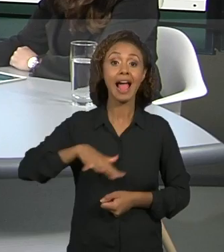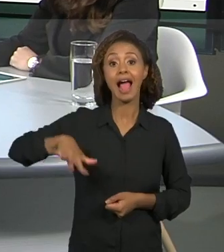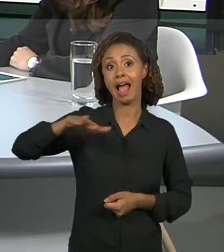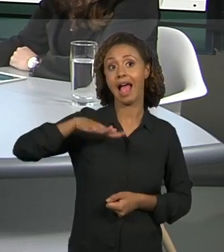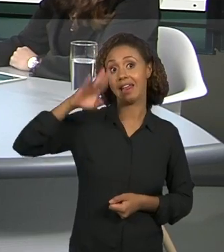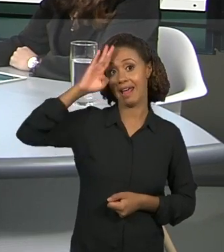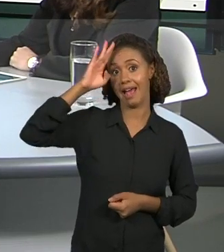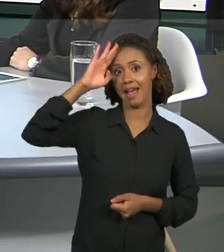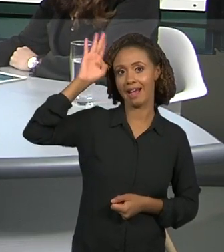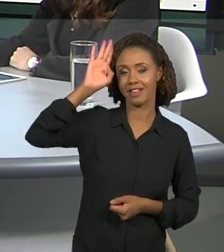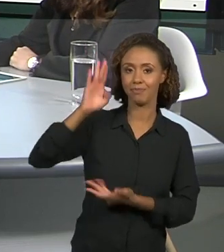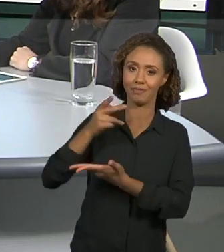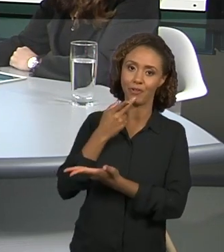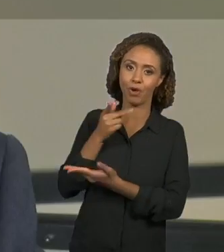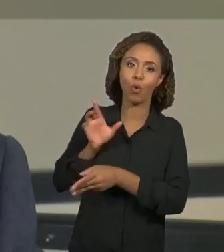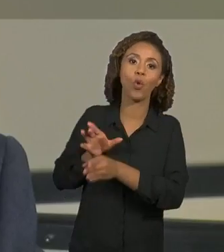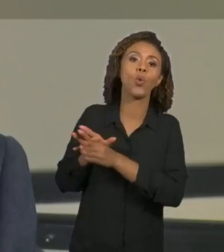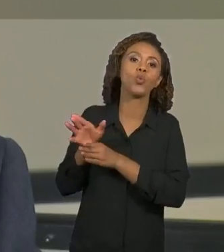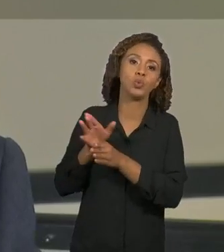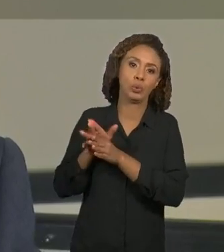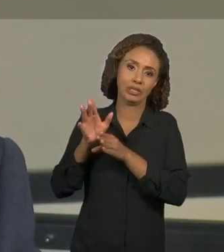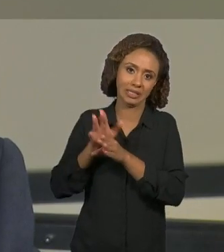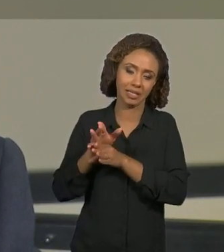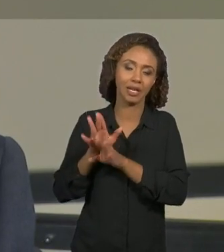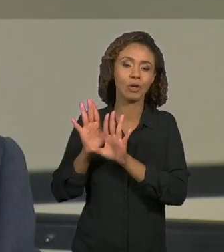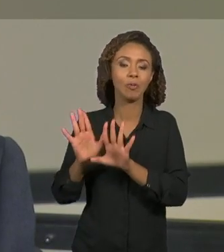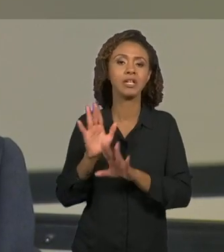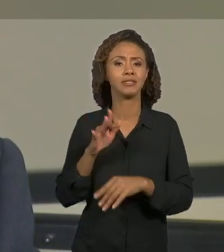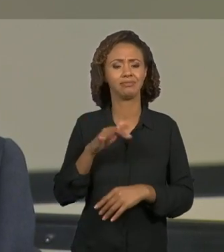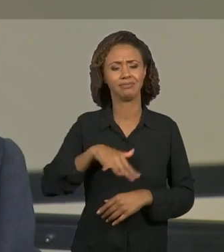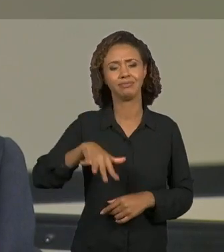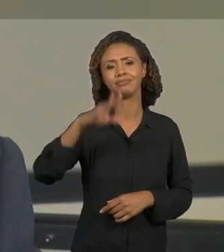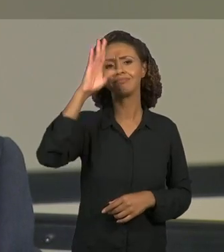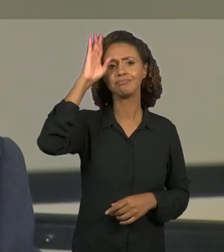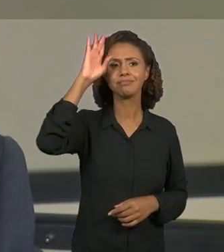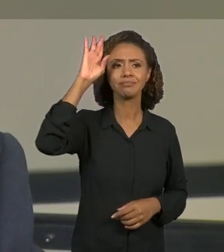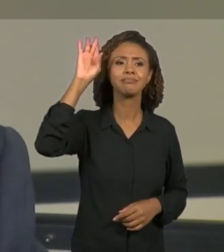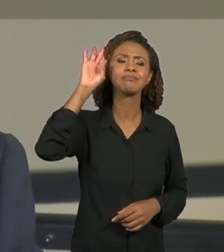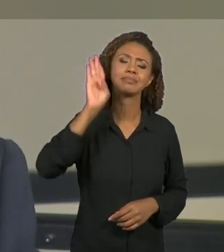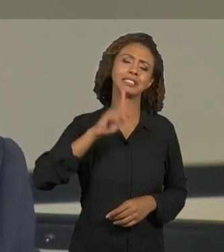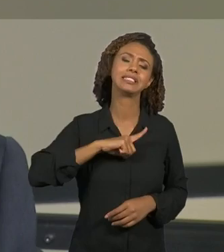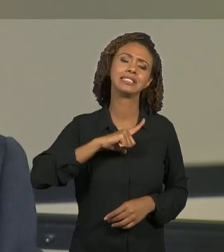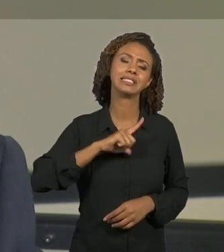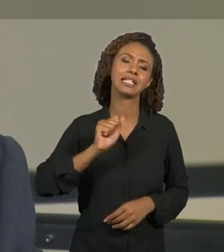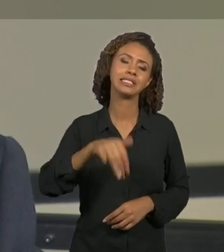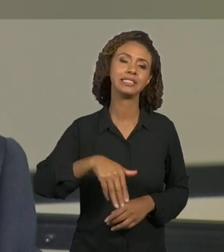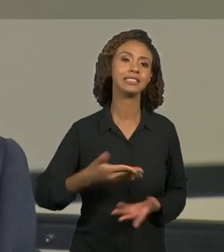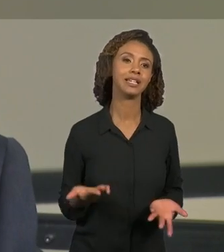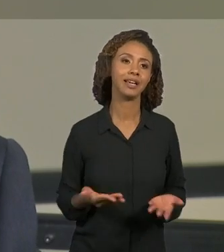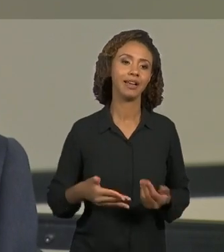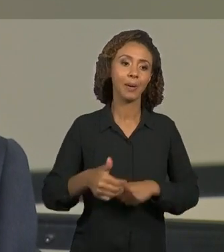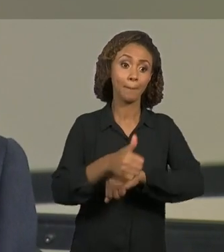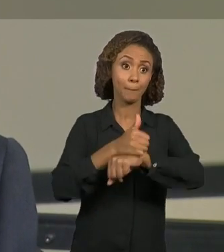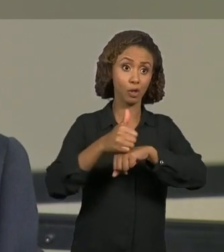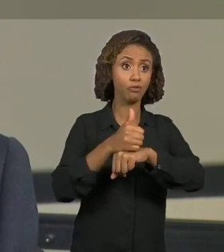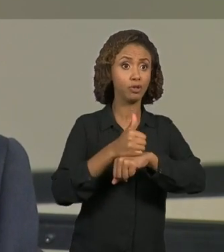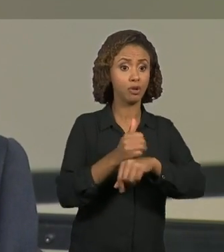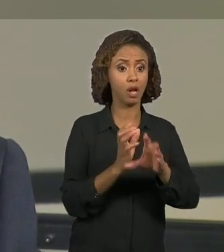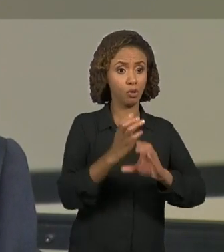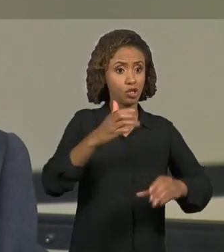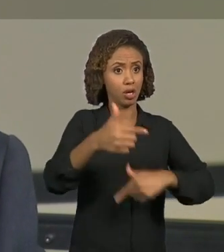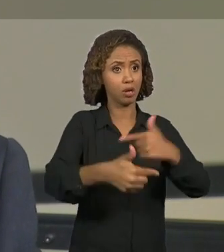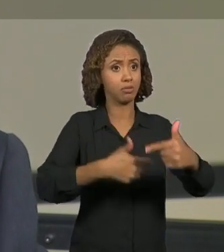todos os livros profissionais do ponteiro né as dentro do meio aqui dentro nós temos vários docentes né que são engenheiros também né